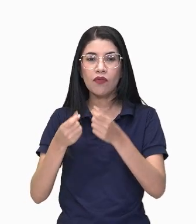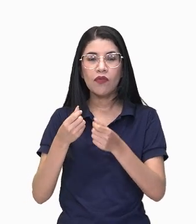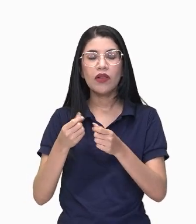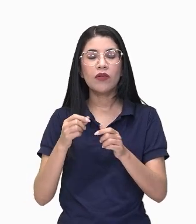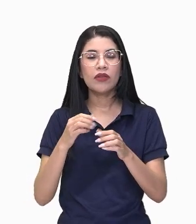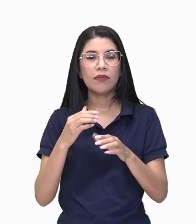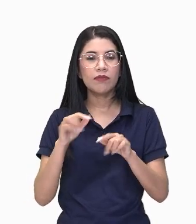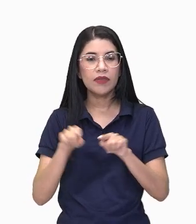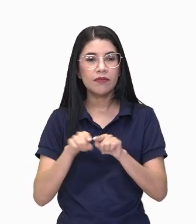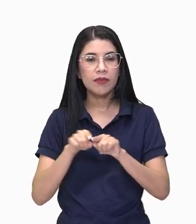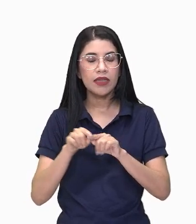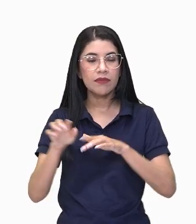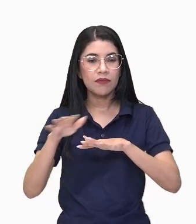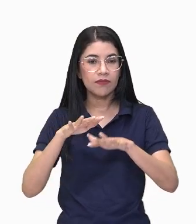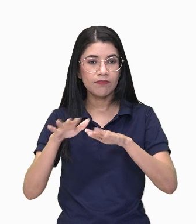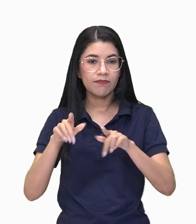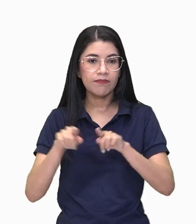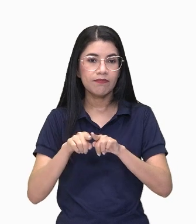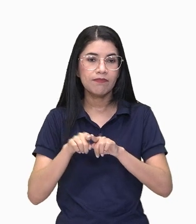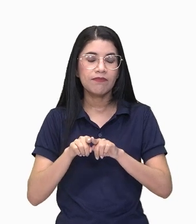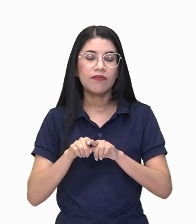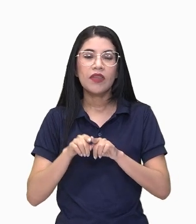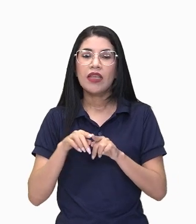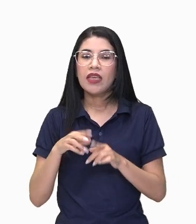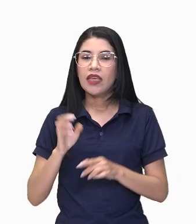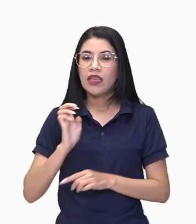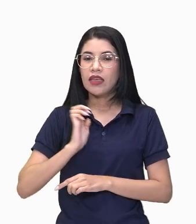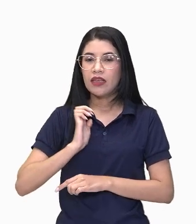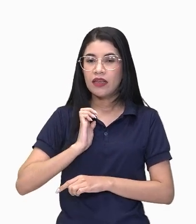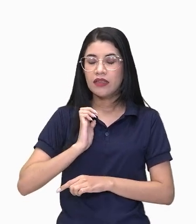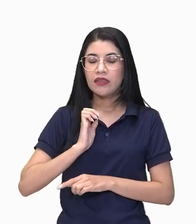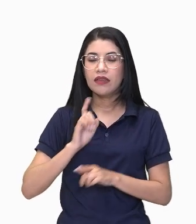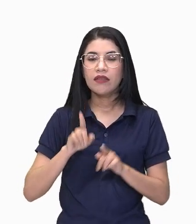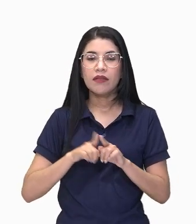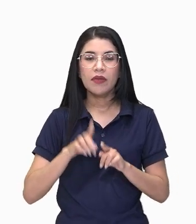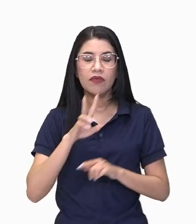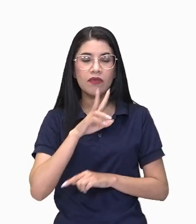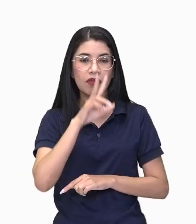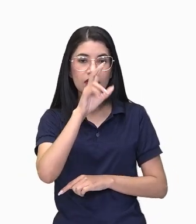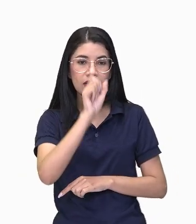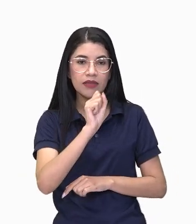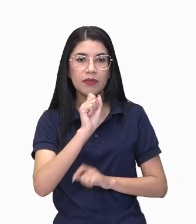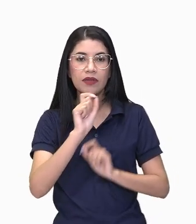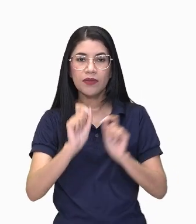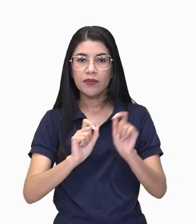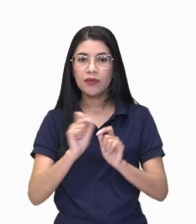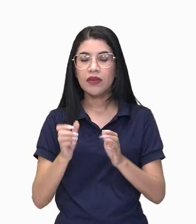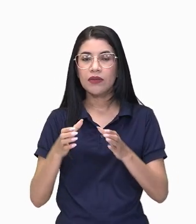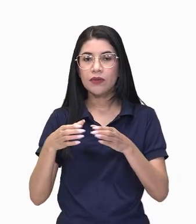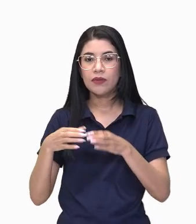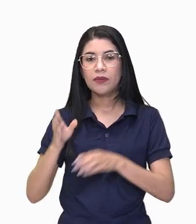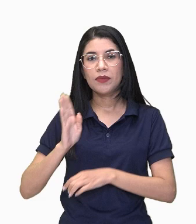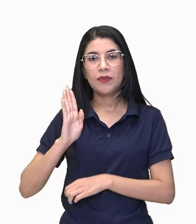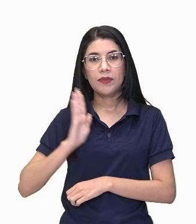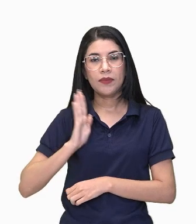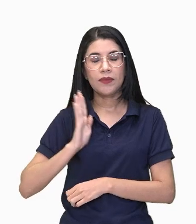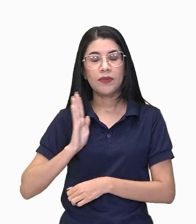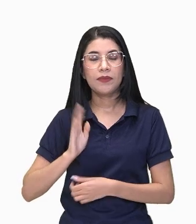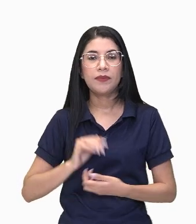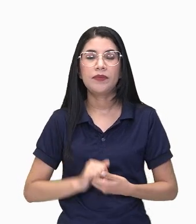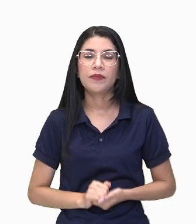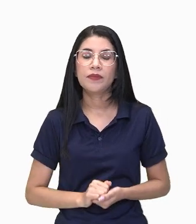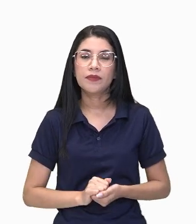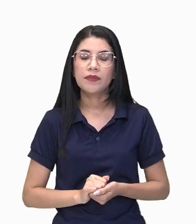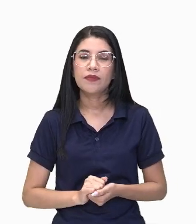e fortalecimento. Não te esquece aí, fortalecimento e enriquecimento de quem? Da burguesia, tá